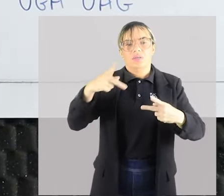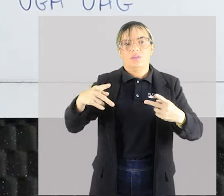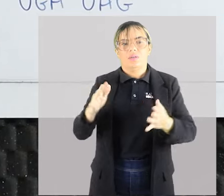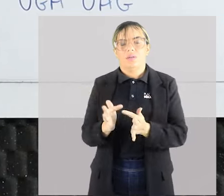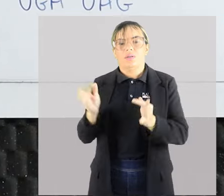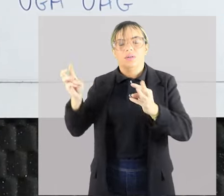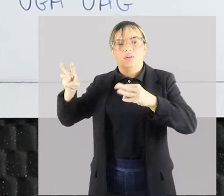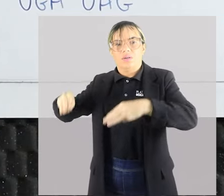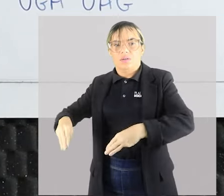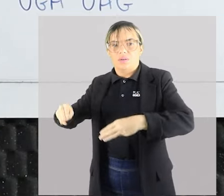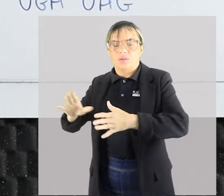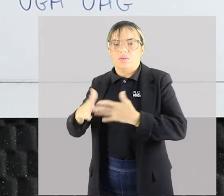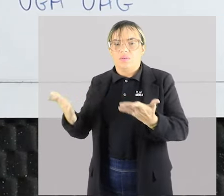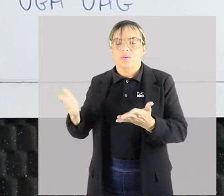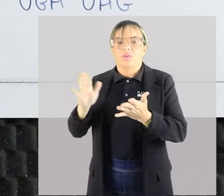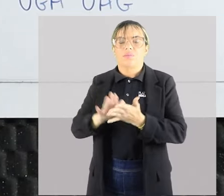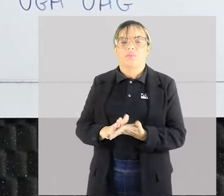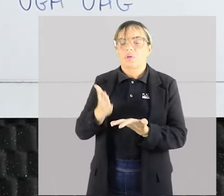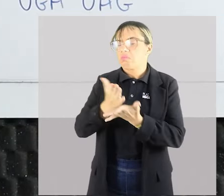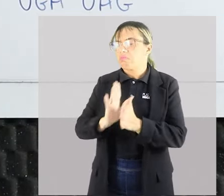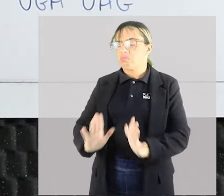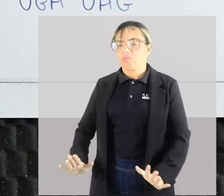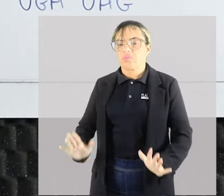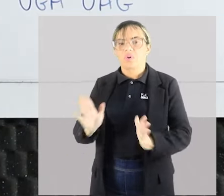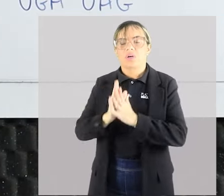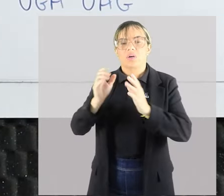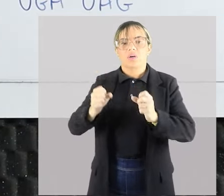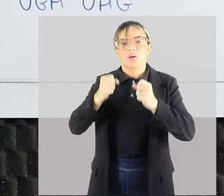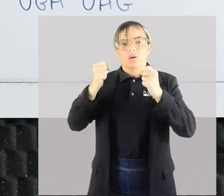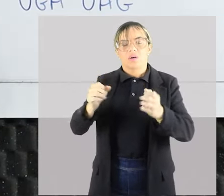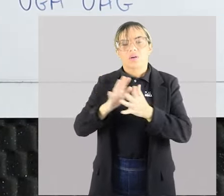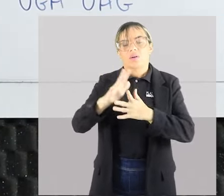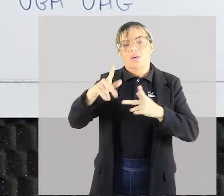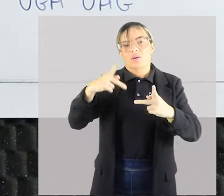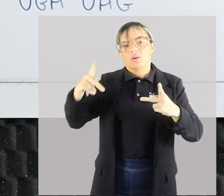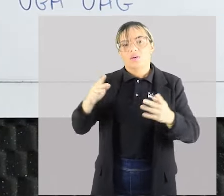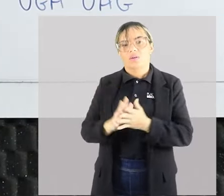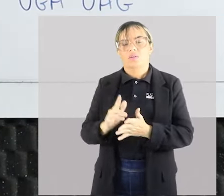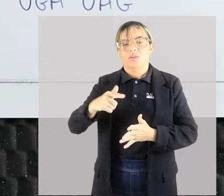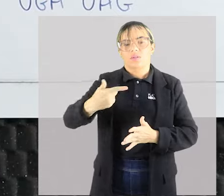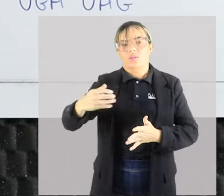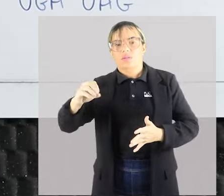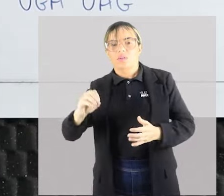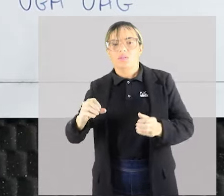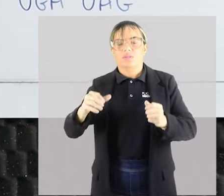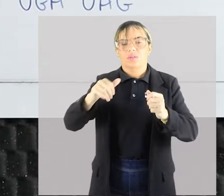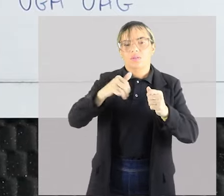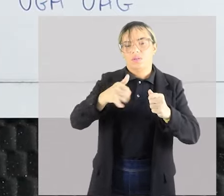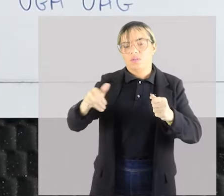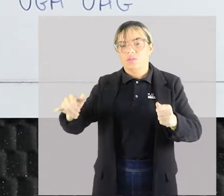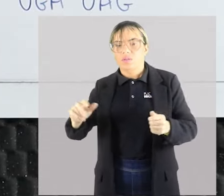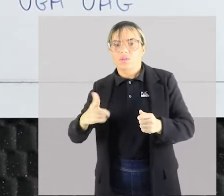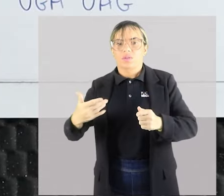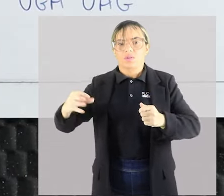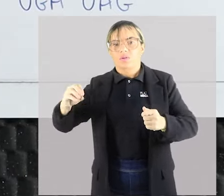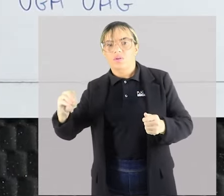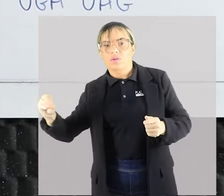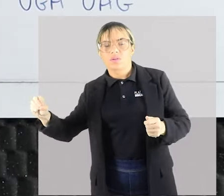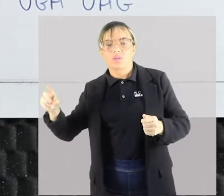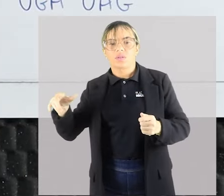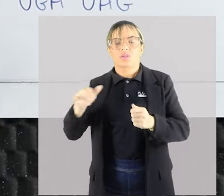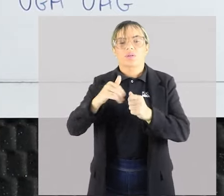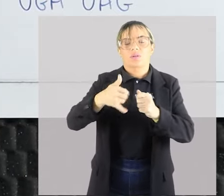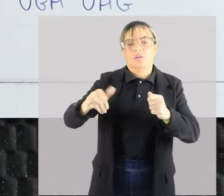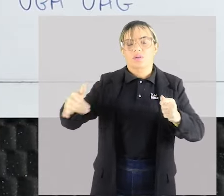terminou de ser feita então uma proteína ela pode ter 70 aminoácidos 200 aminoácidos